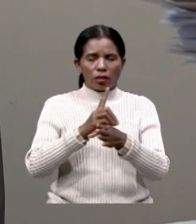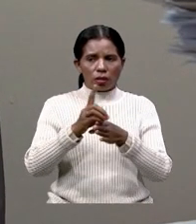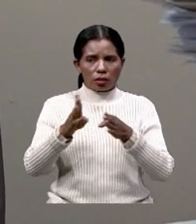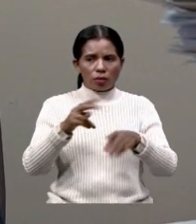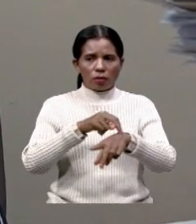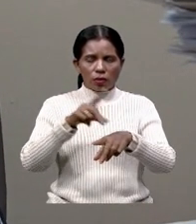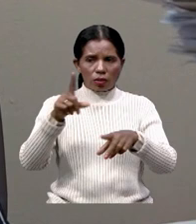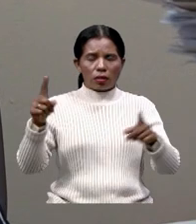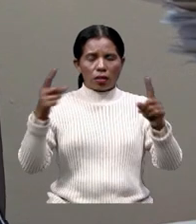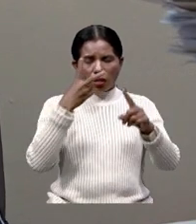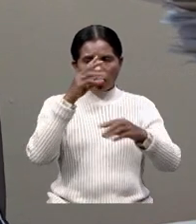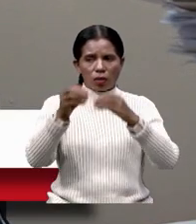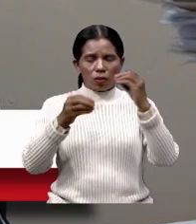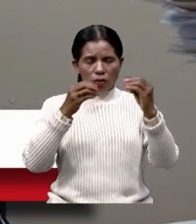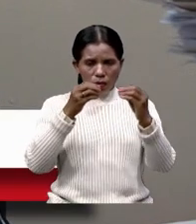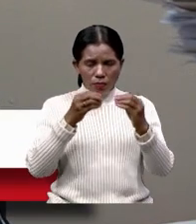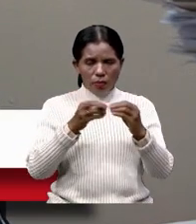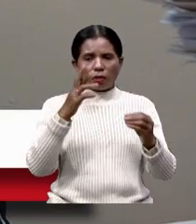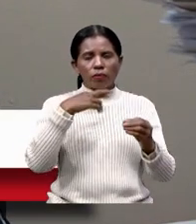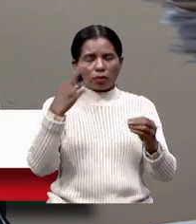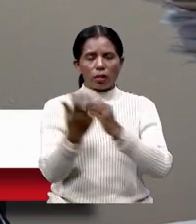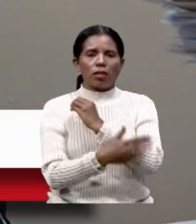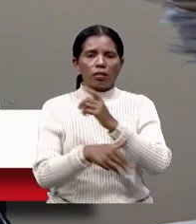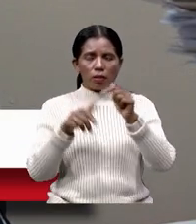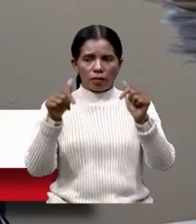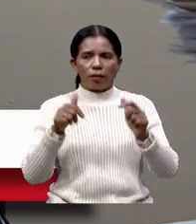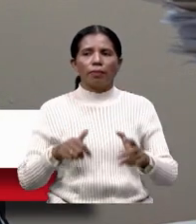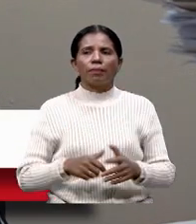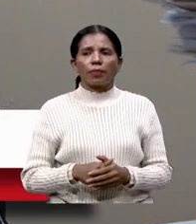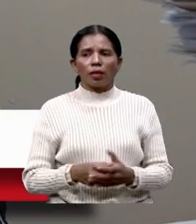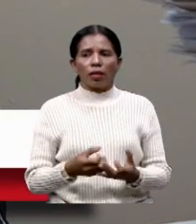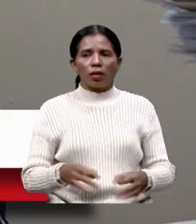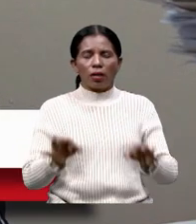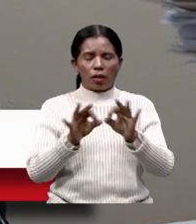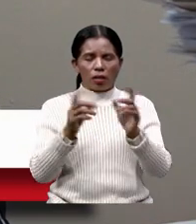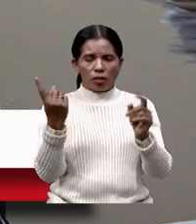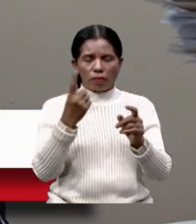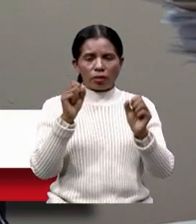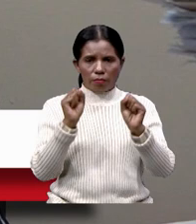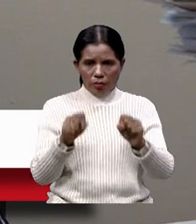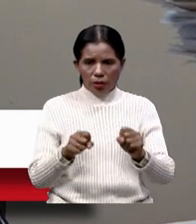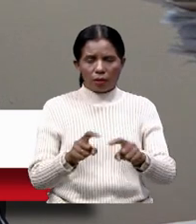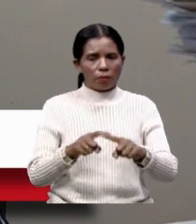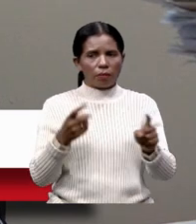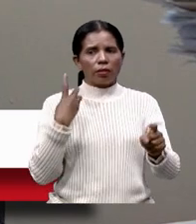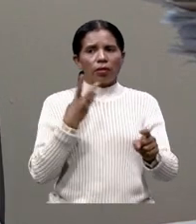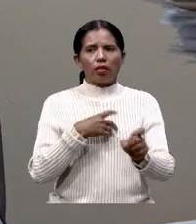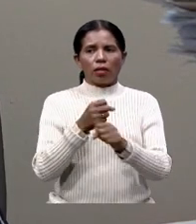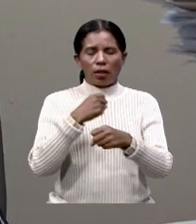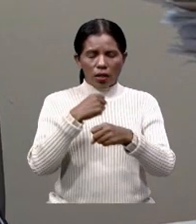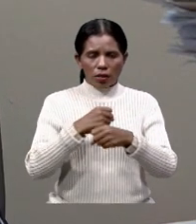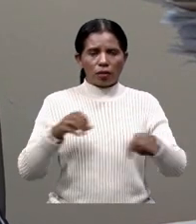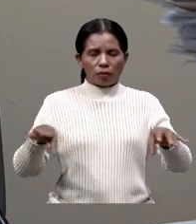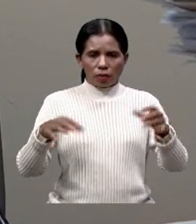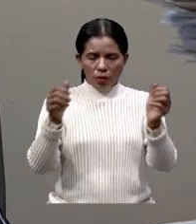que toma conta da produção fósseis e arrailar, né? Importação não faz bem, mas vem ita lá o serviço correndo,